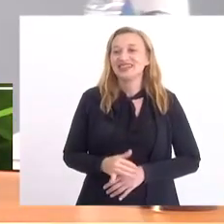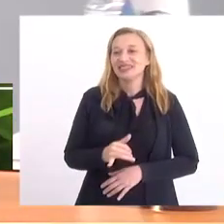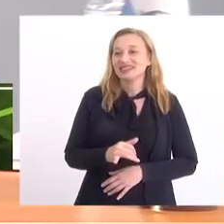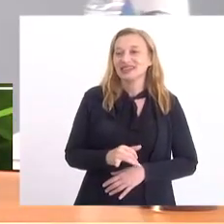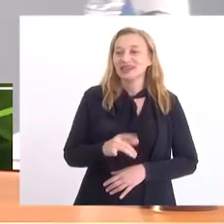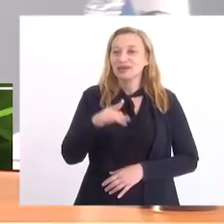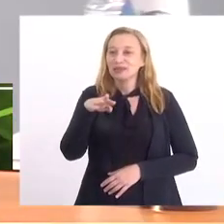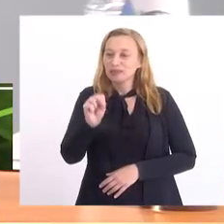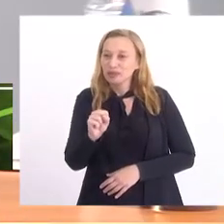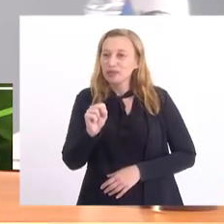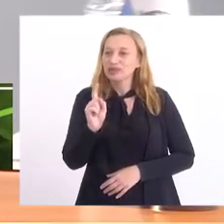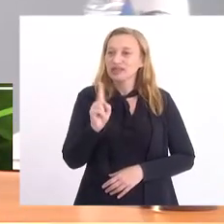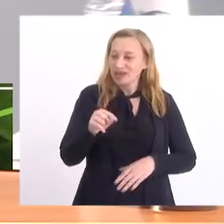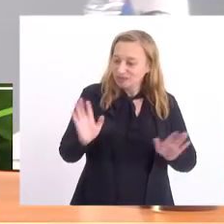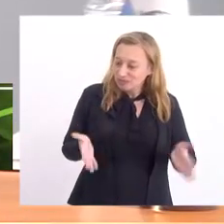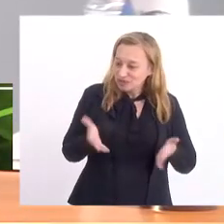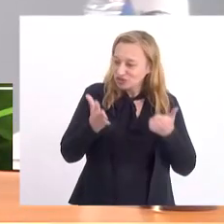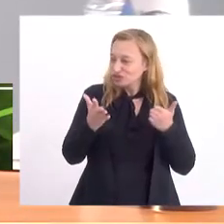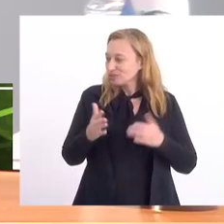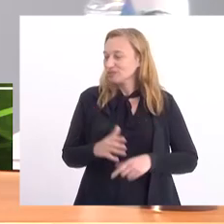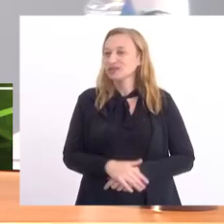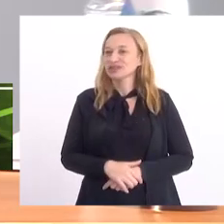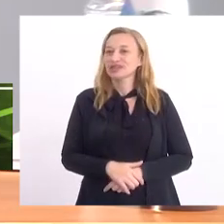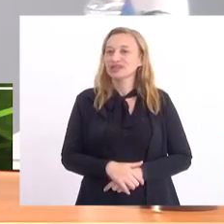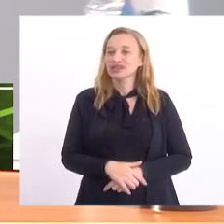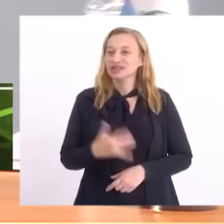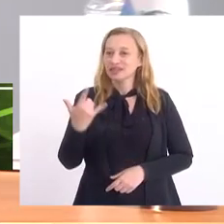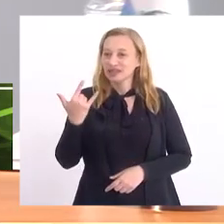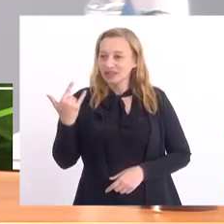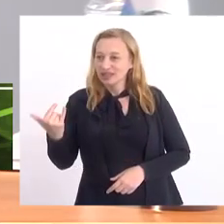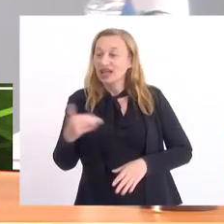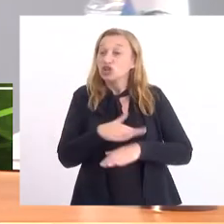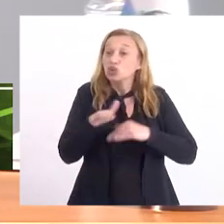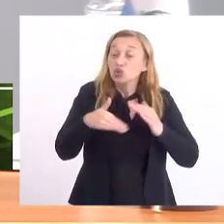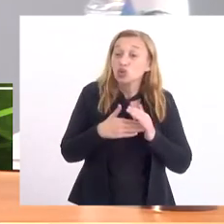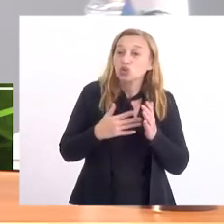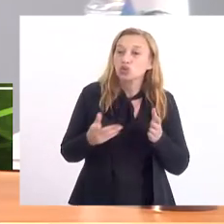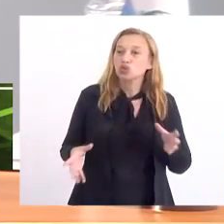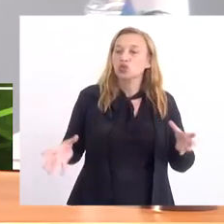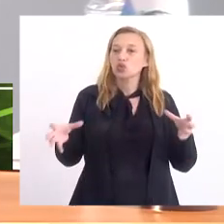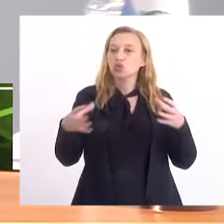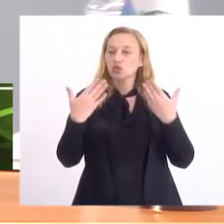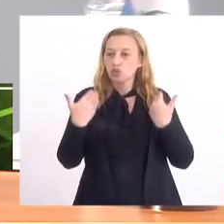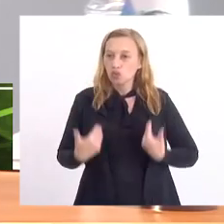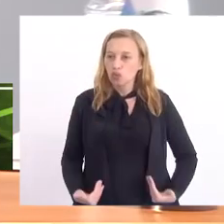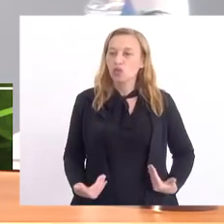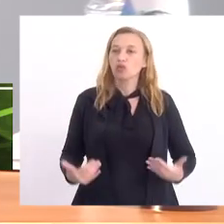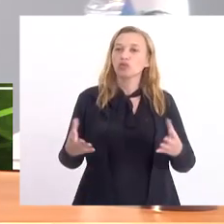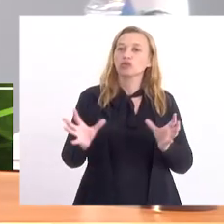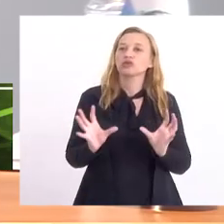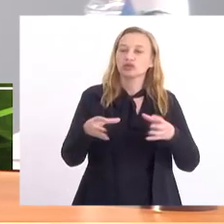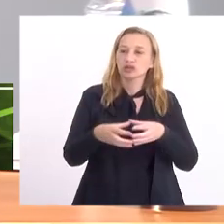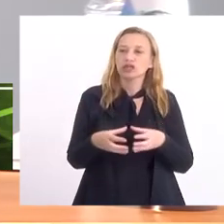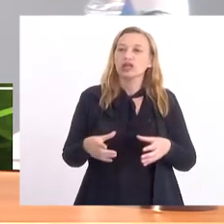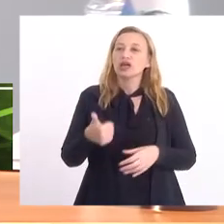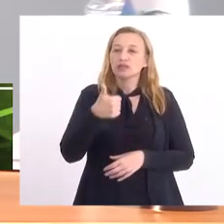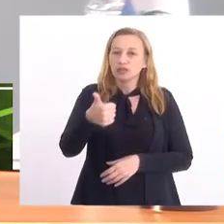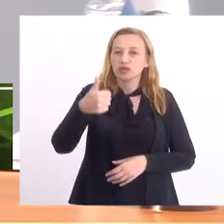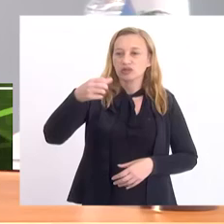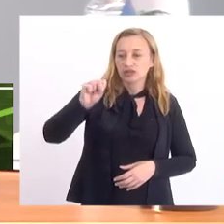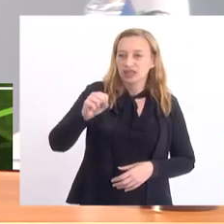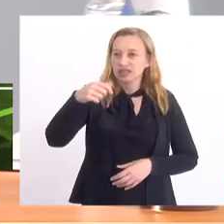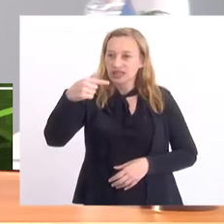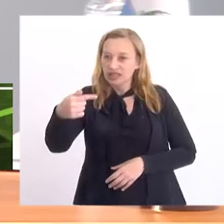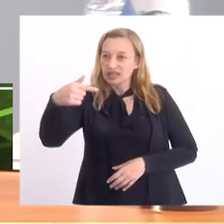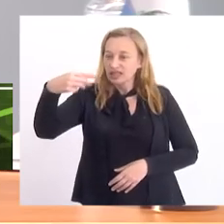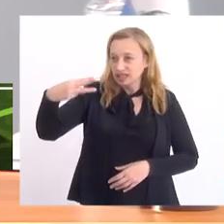a bolsa é um estímulo que, né, atrai todo o corpo funcional. Nós temos cerca de 1.963,